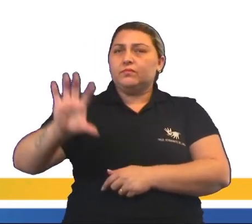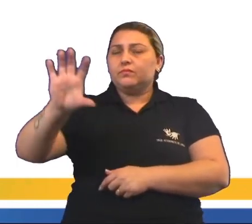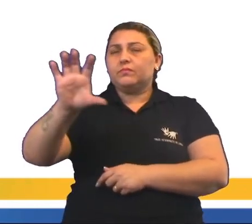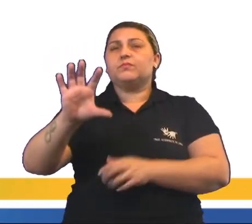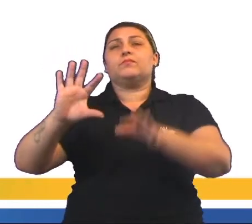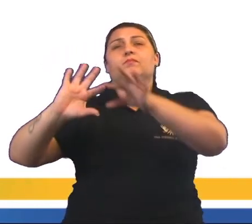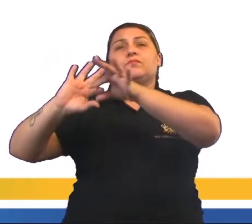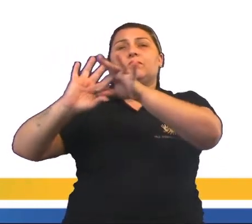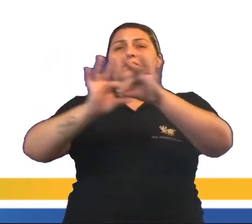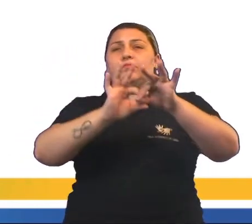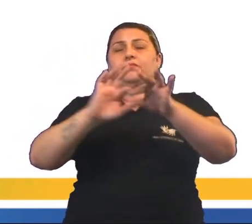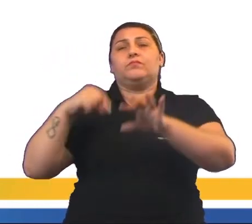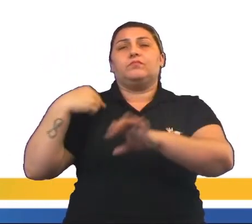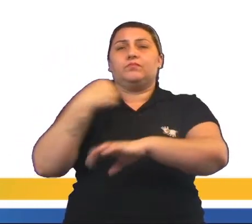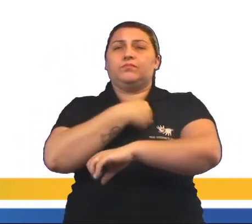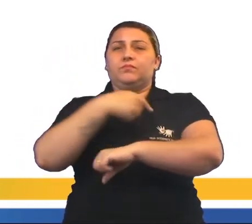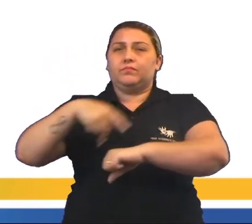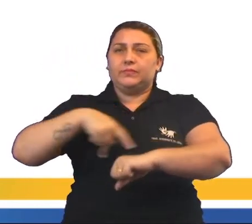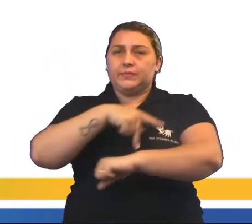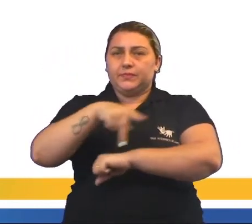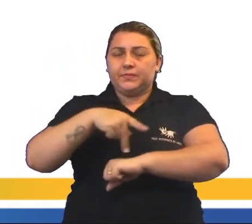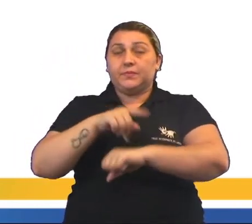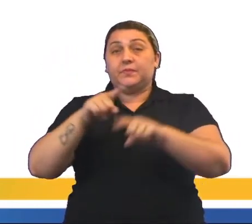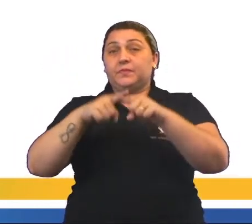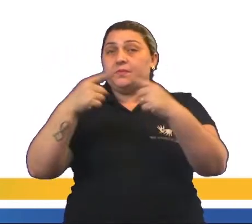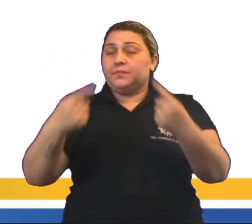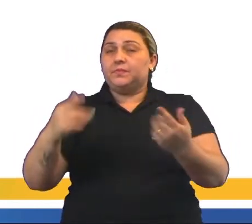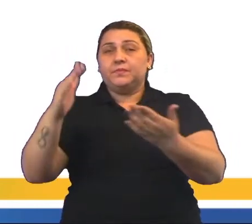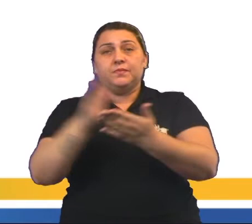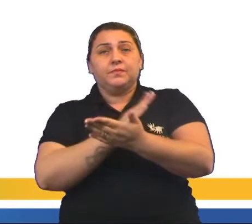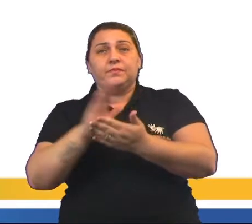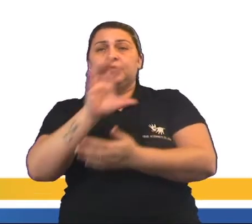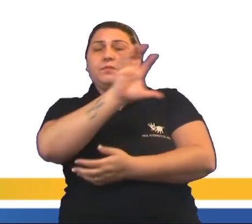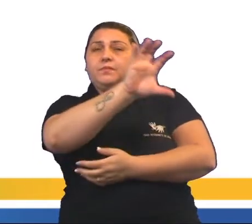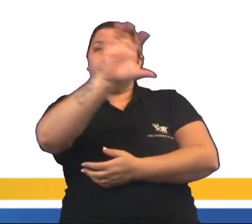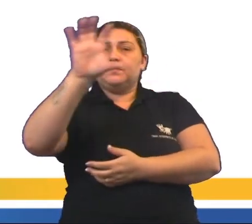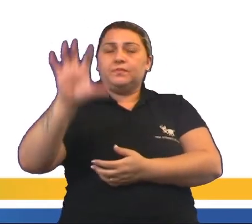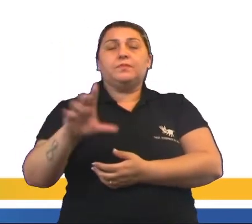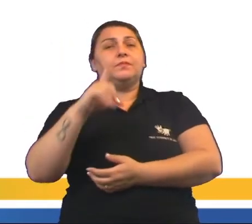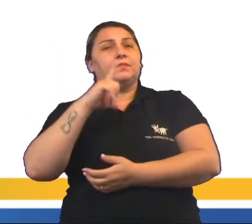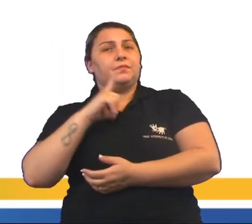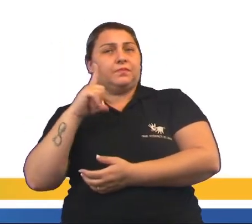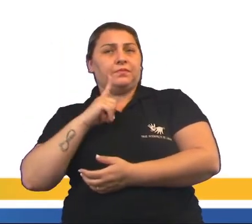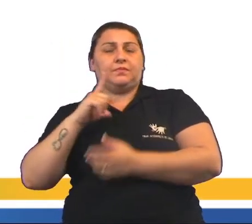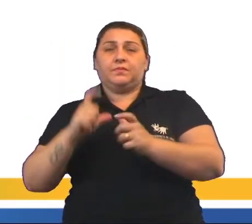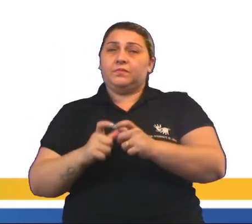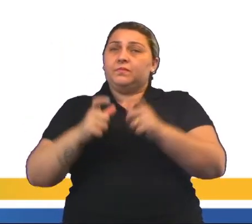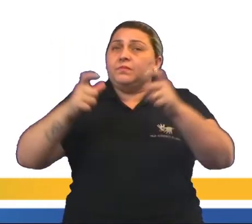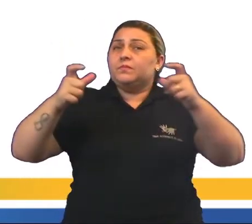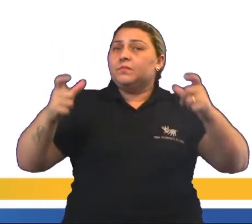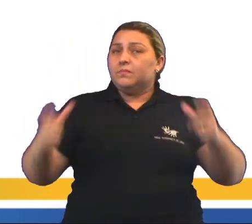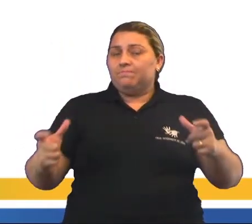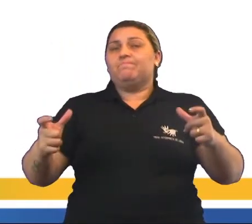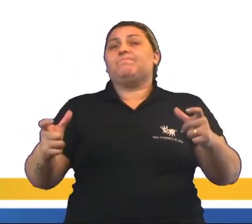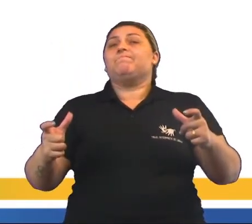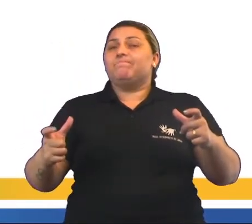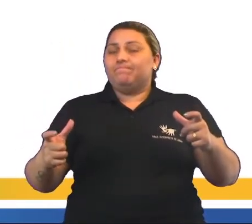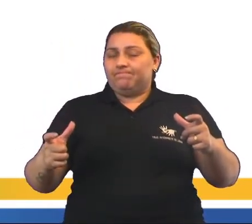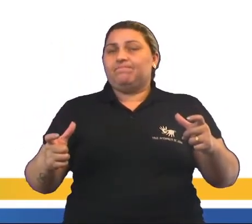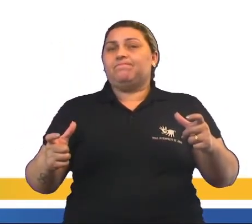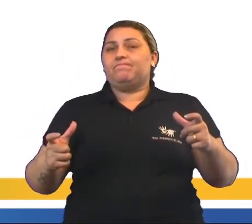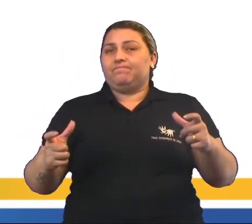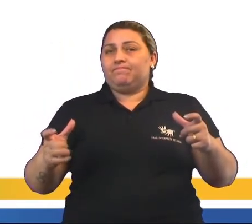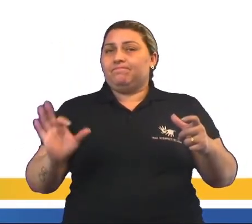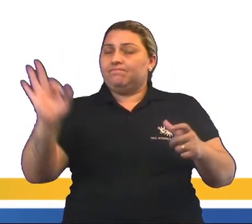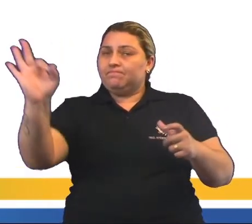os contextos do nosso país. Mas em algumas regiões há uma maior